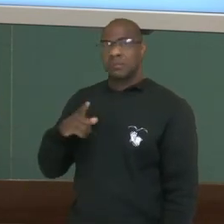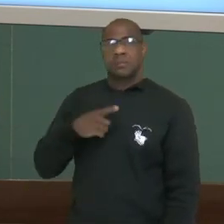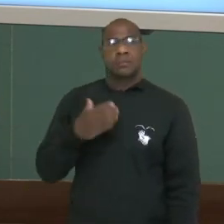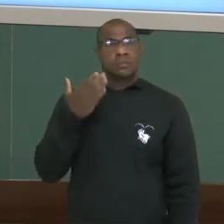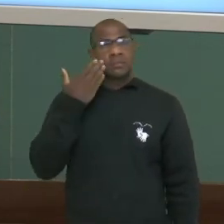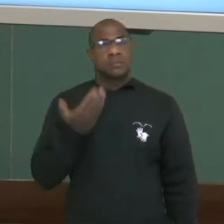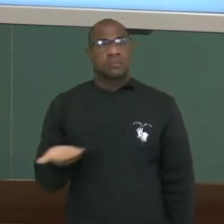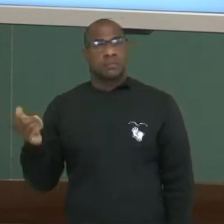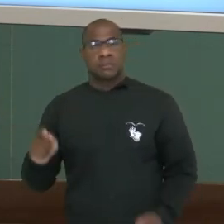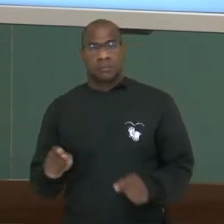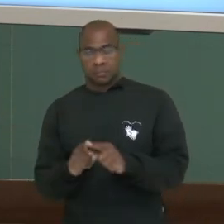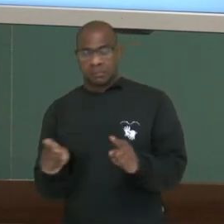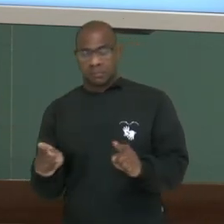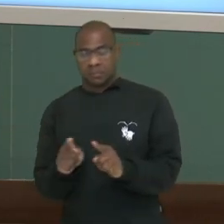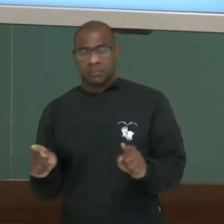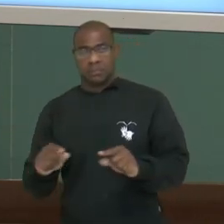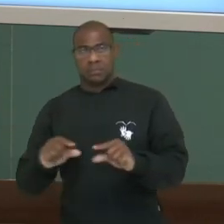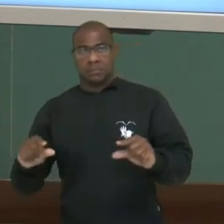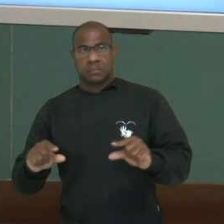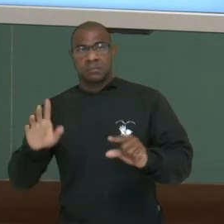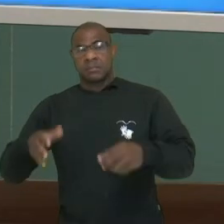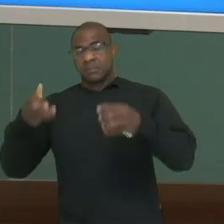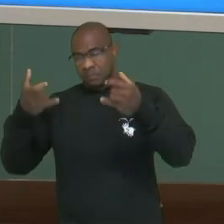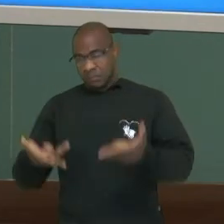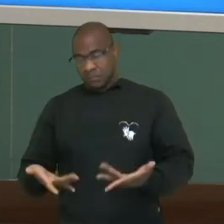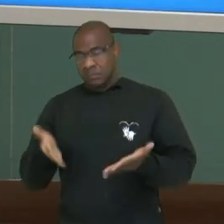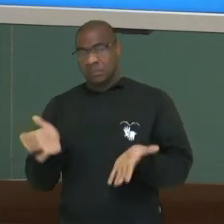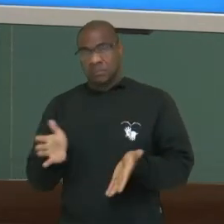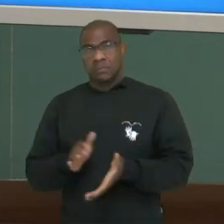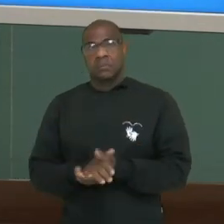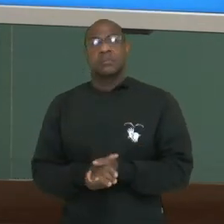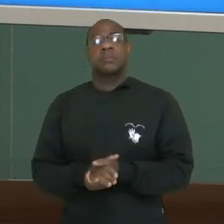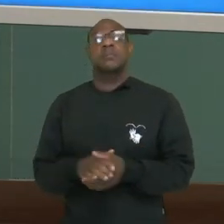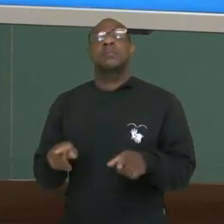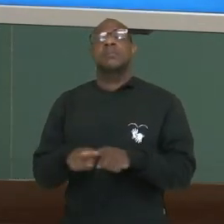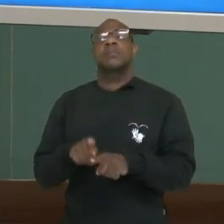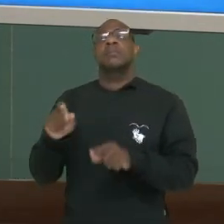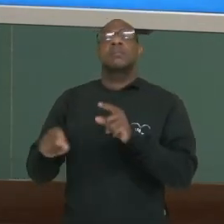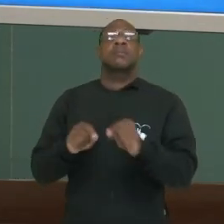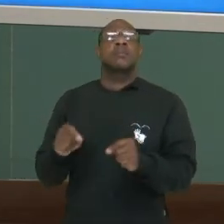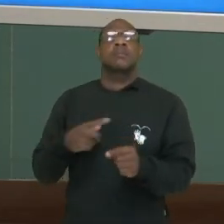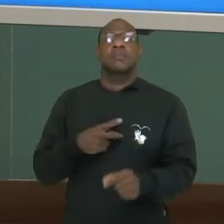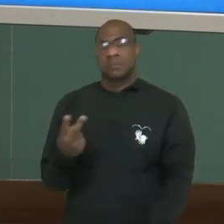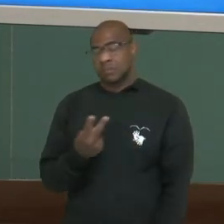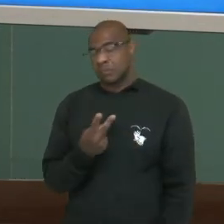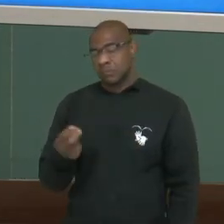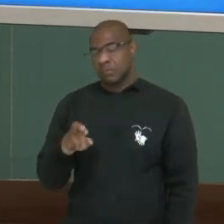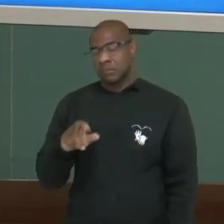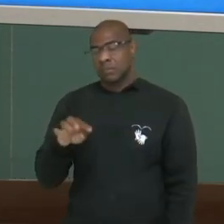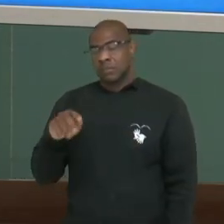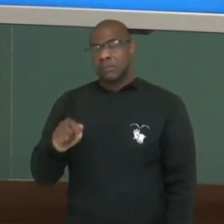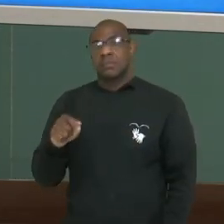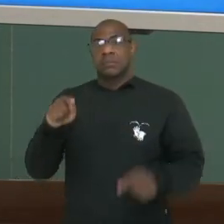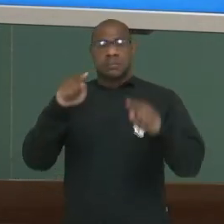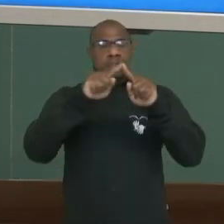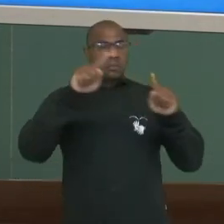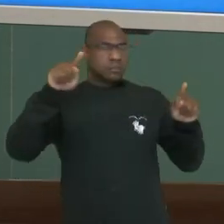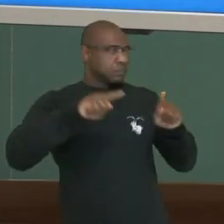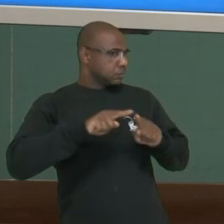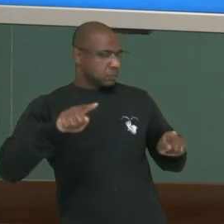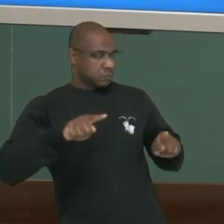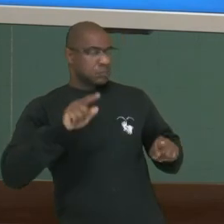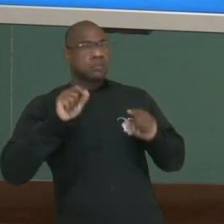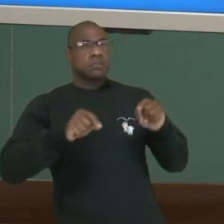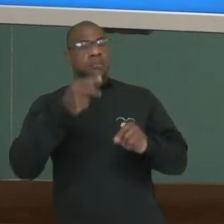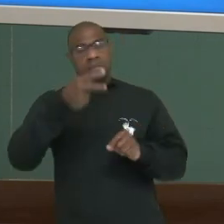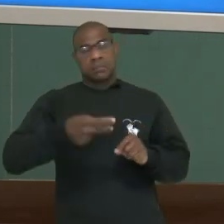da perpendicularidade, já falamos também da questão de quando as duas retas são paralelas, significam que